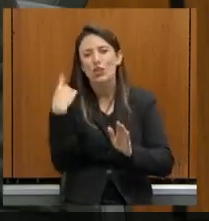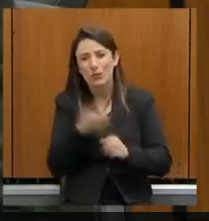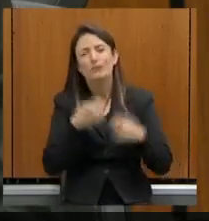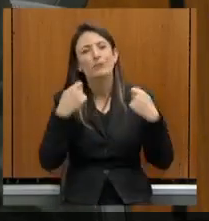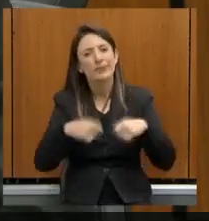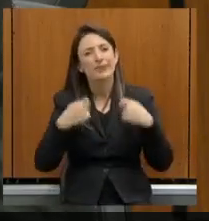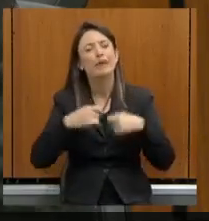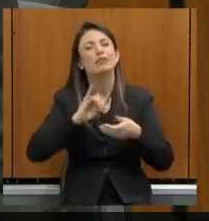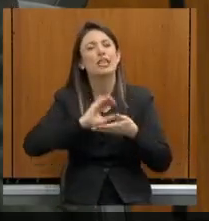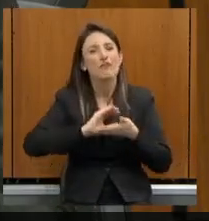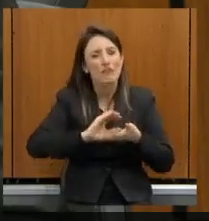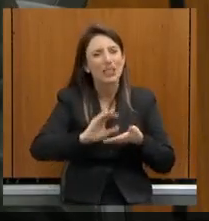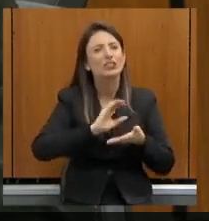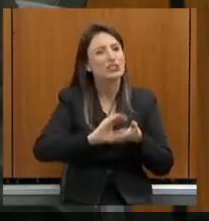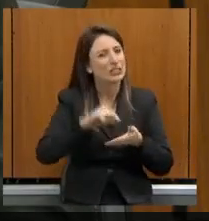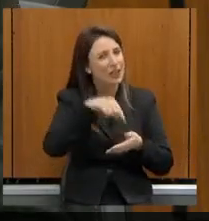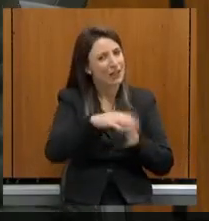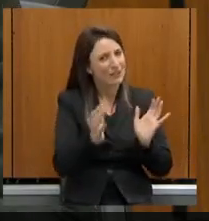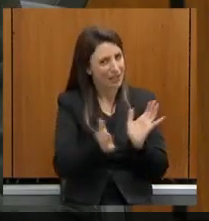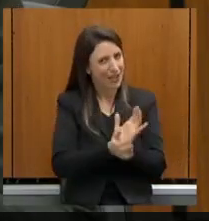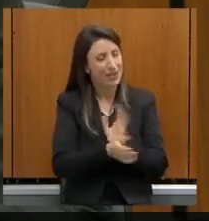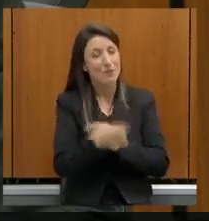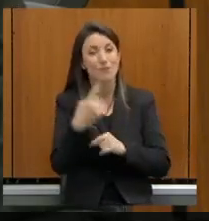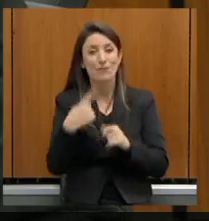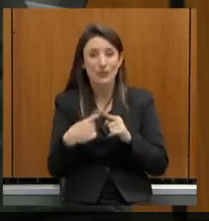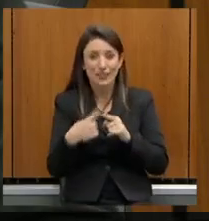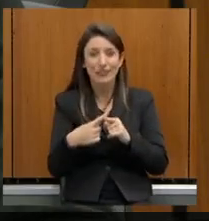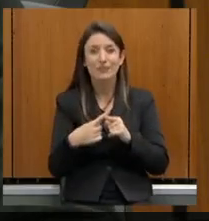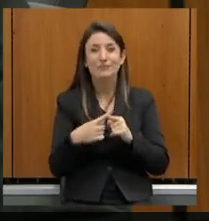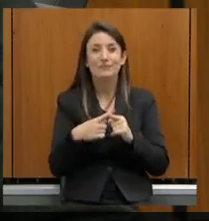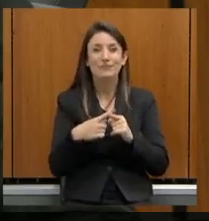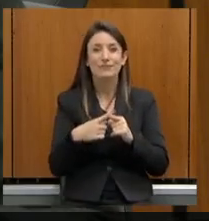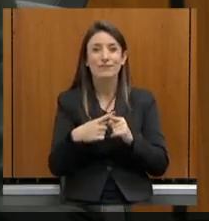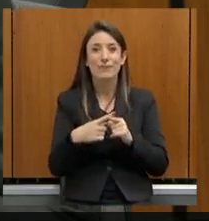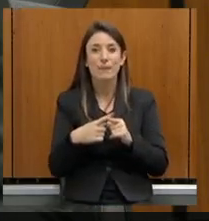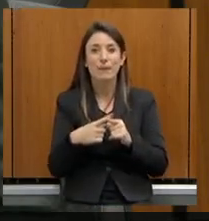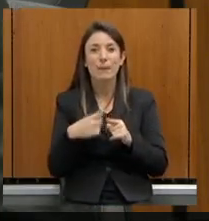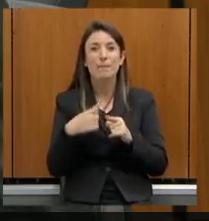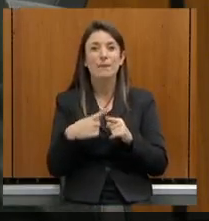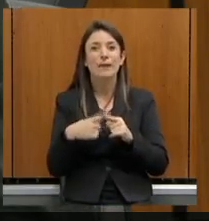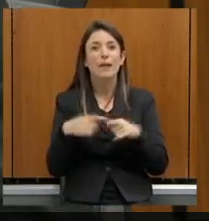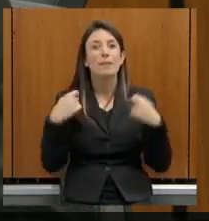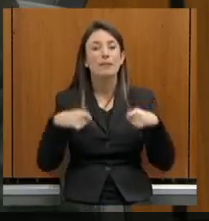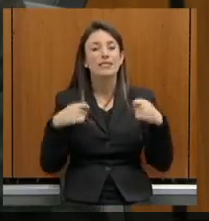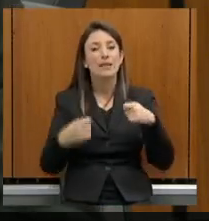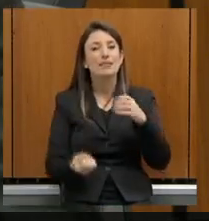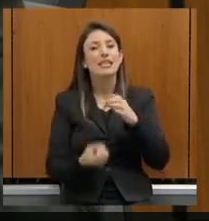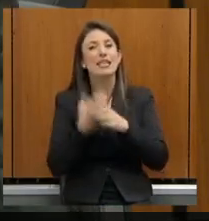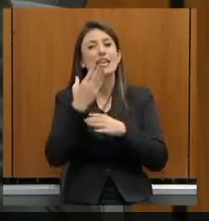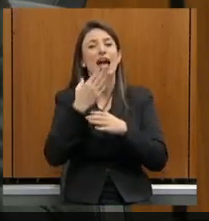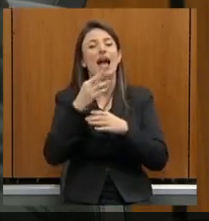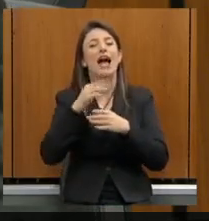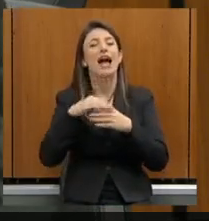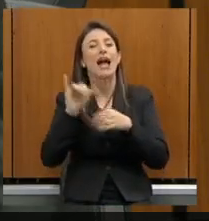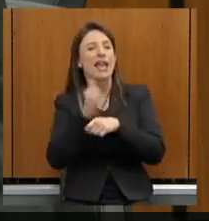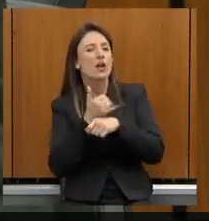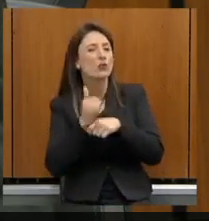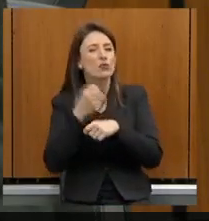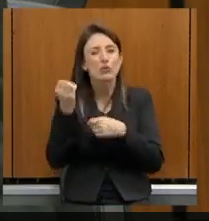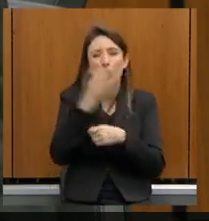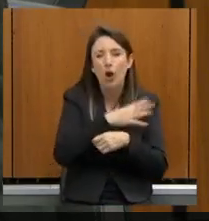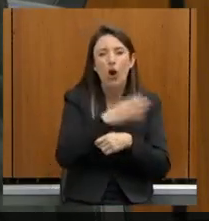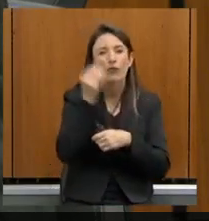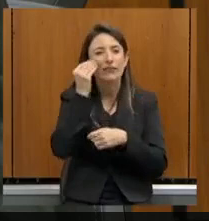porque além de criar recursos novos alternativas econômicas